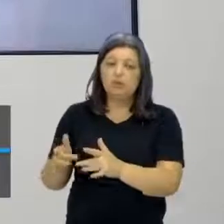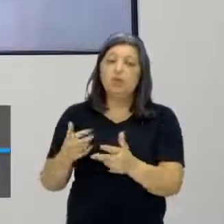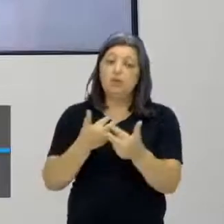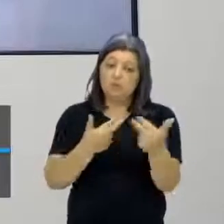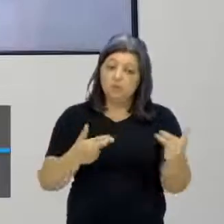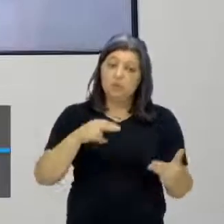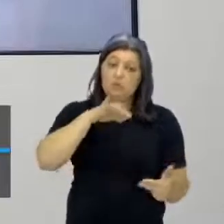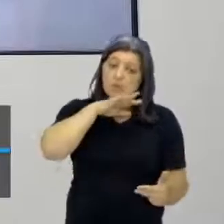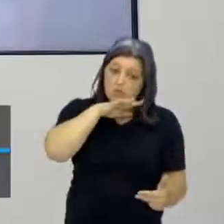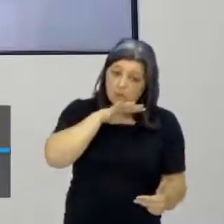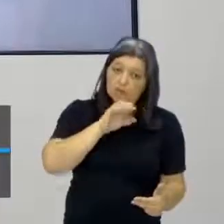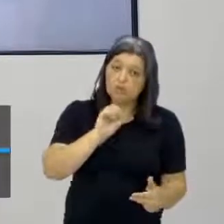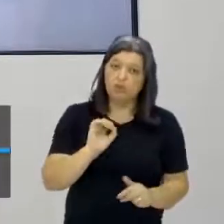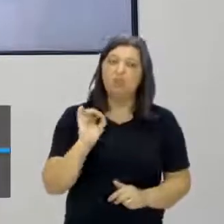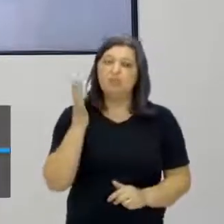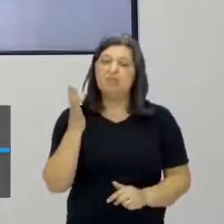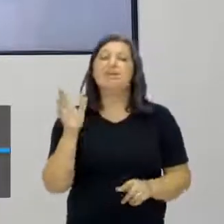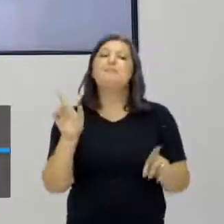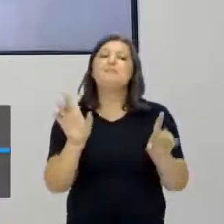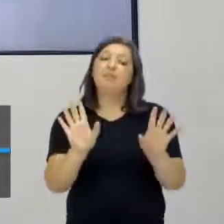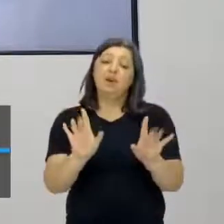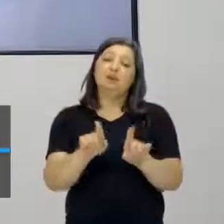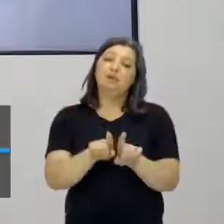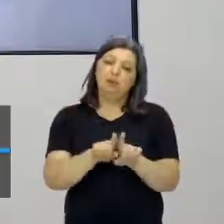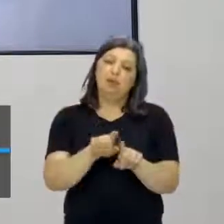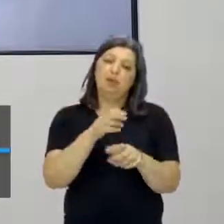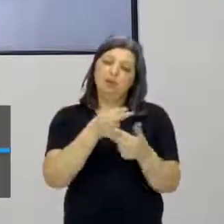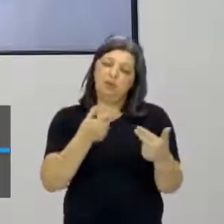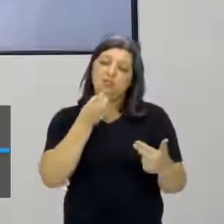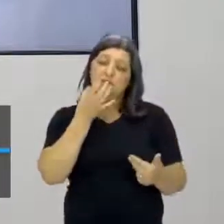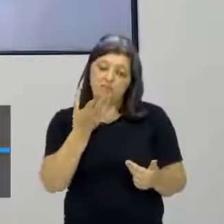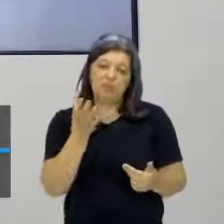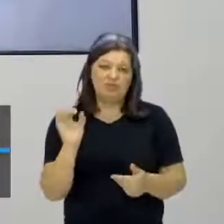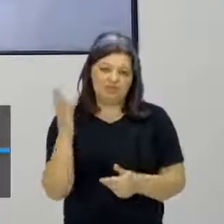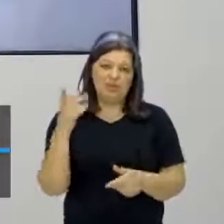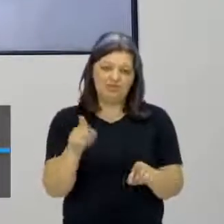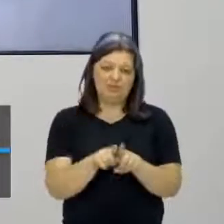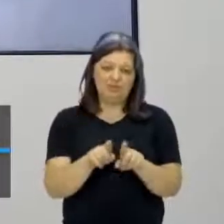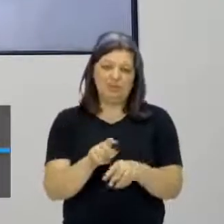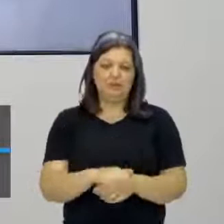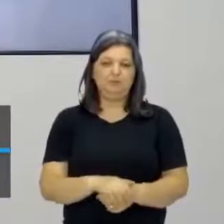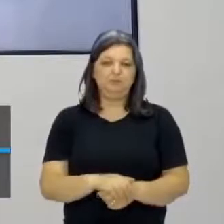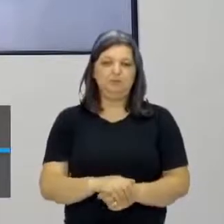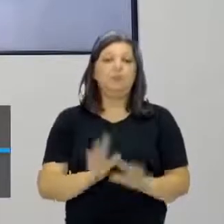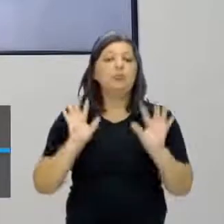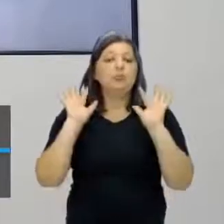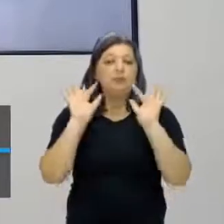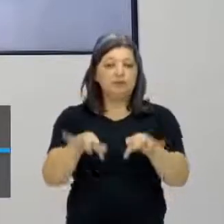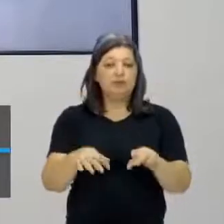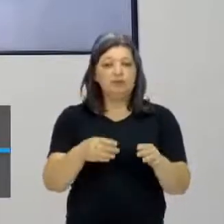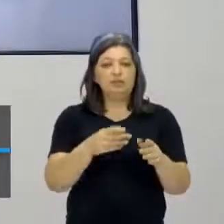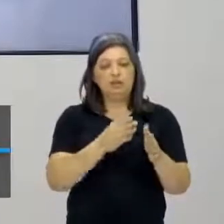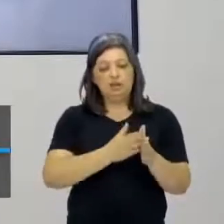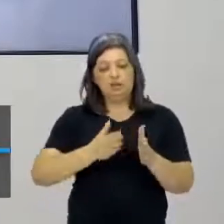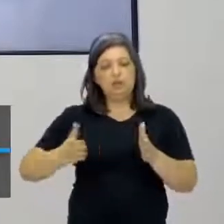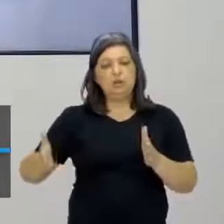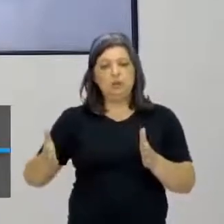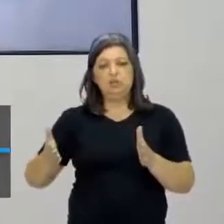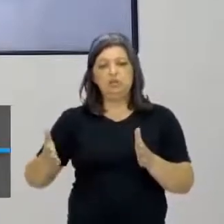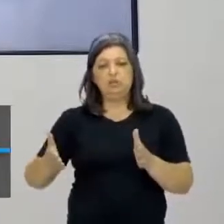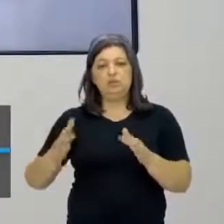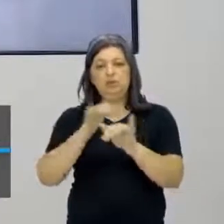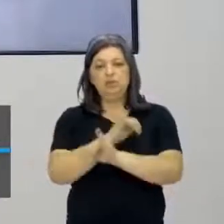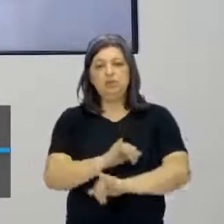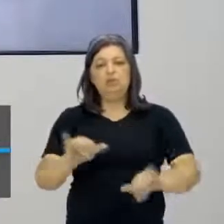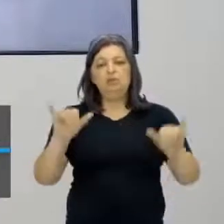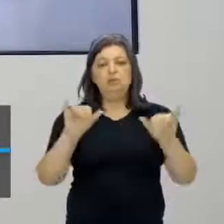acontecer, mas coisas muito boas podem acontecer também. Então, olha, vou terminar essa sequência de atividades com uma mensagem bacana.